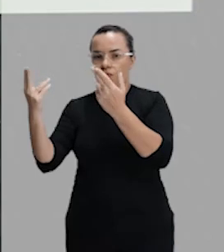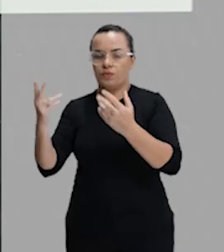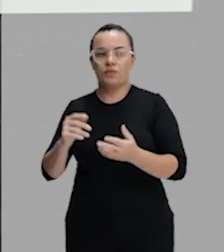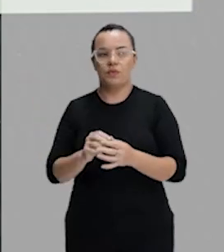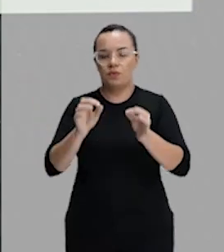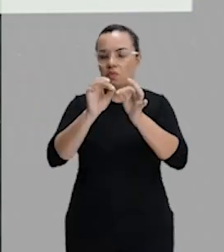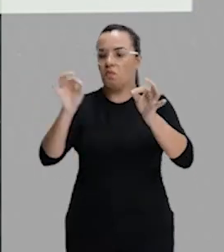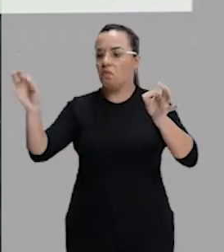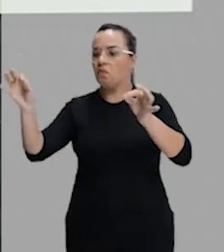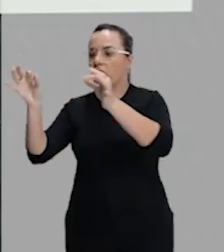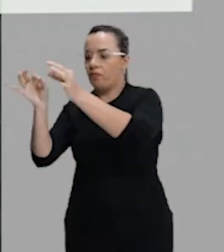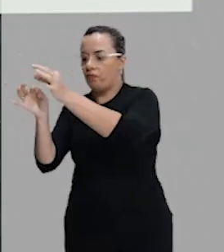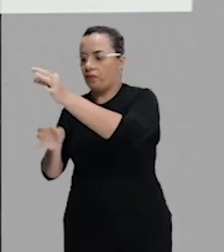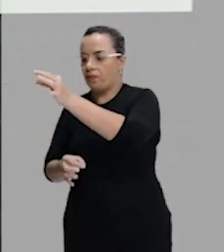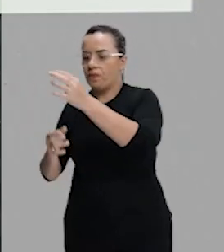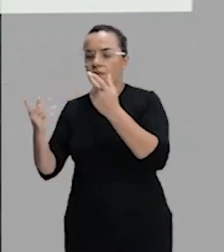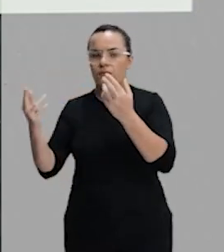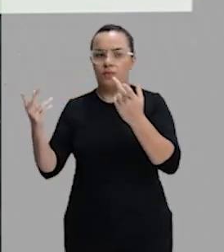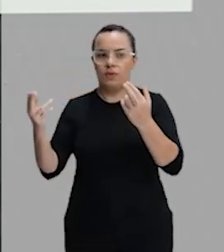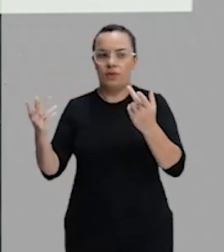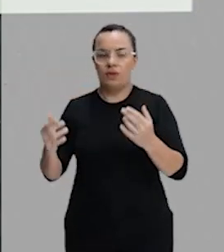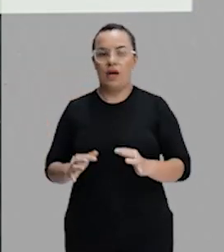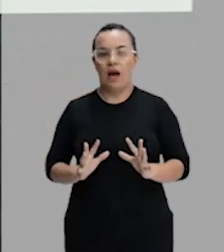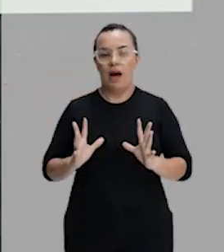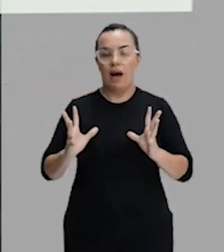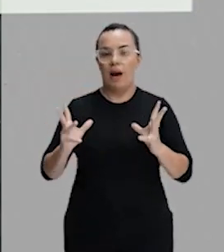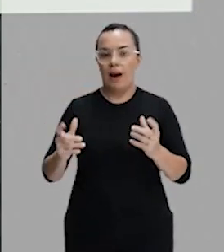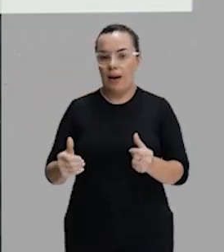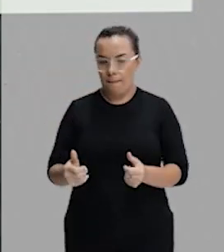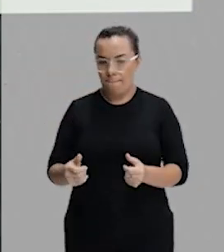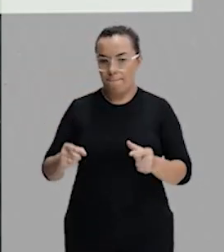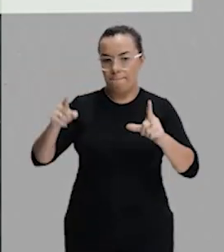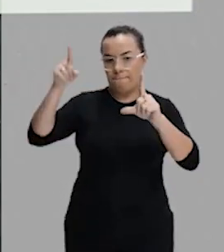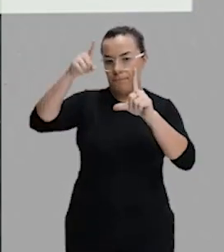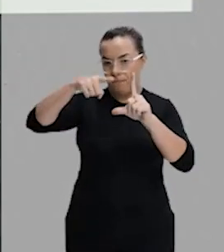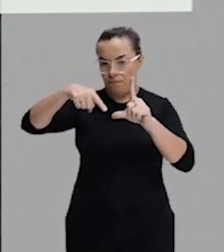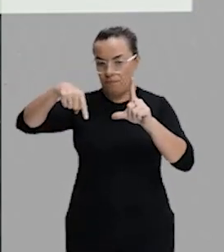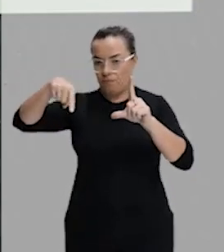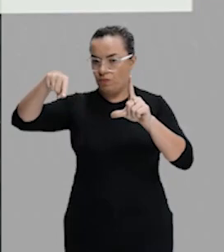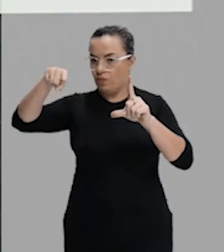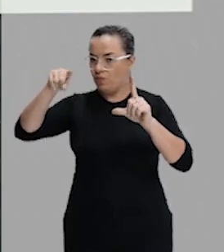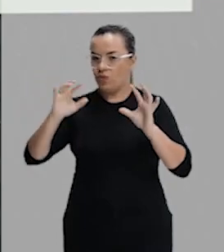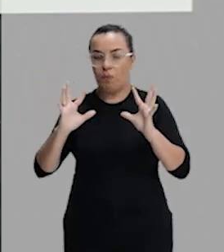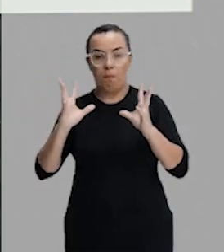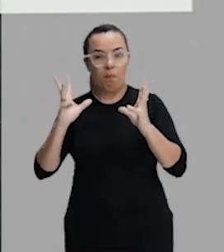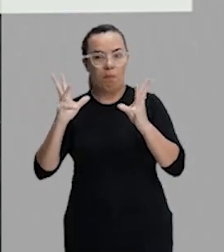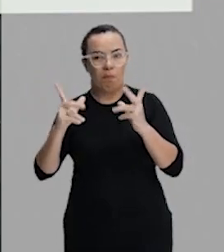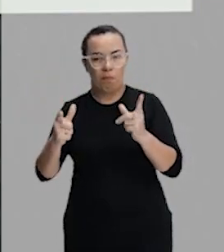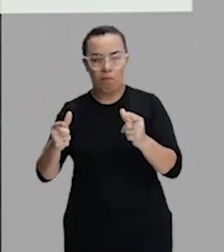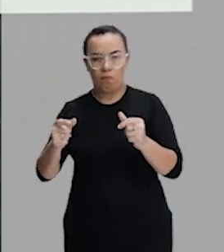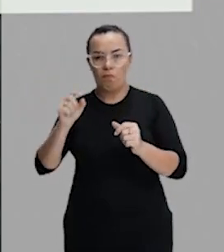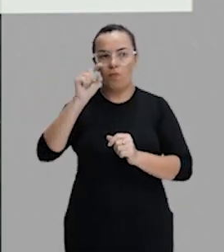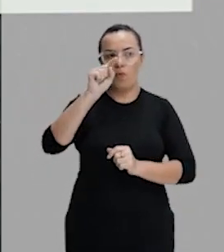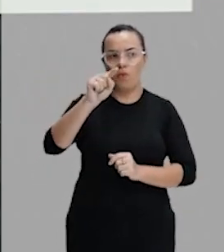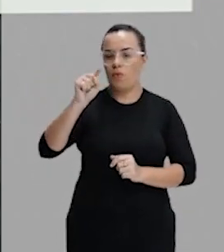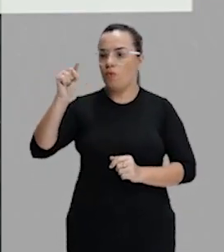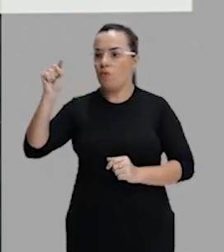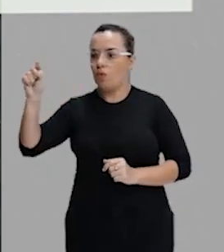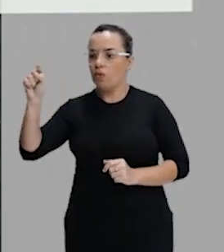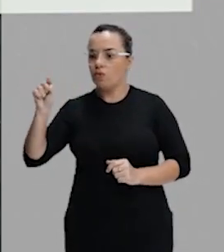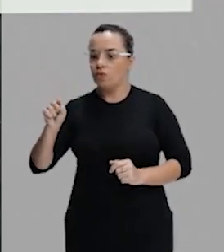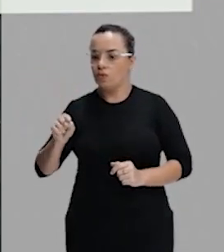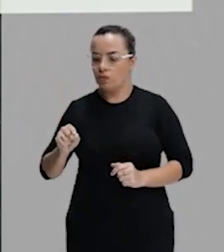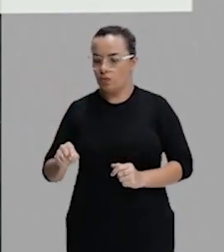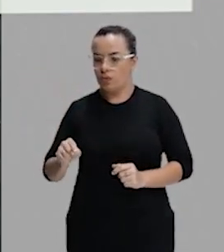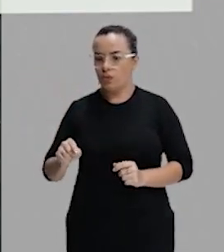formada por todos os pontos que têm essa característica. todos os pontos que estão